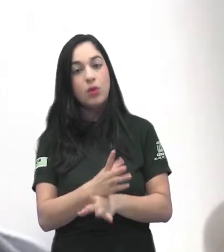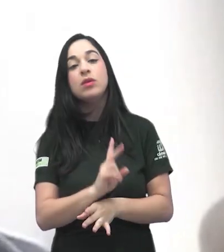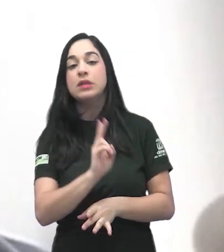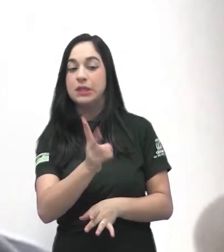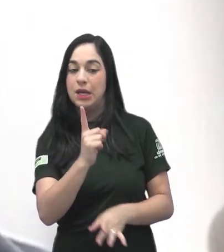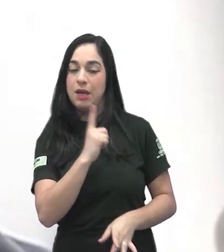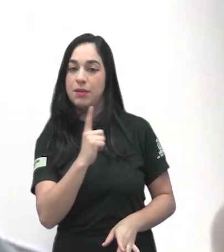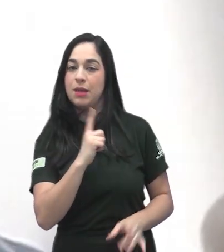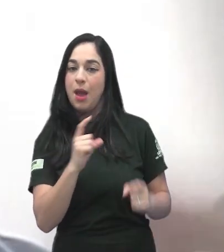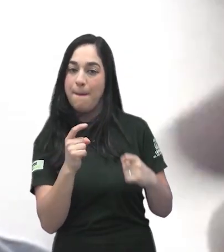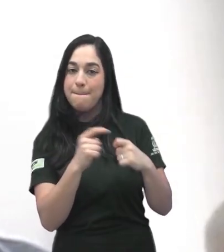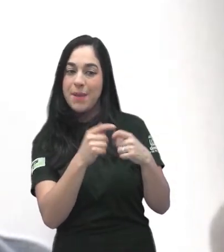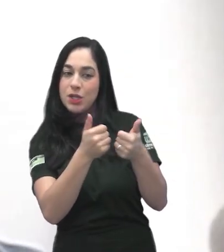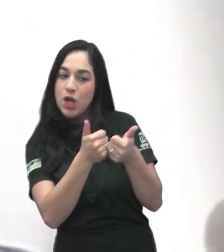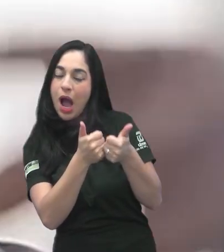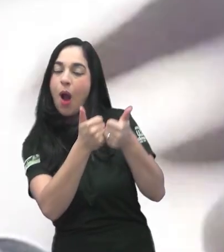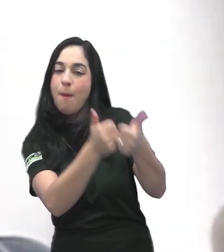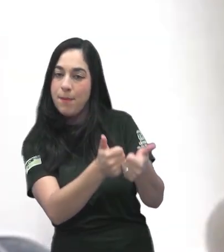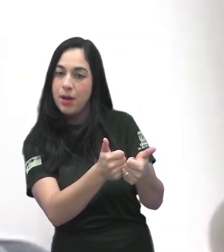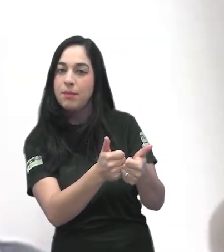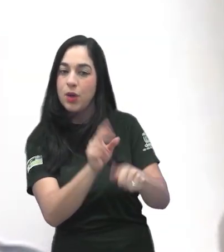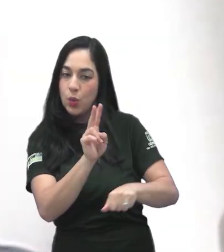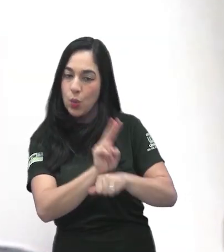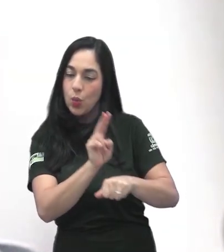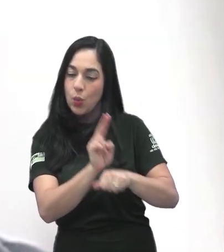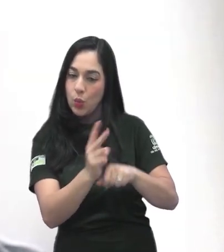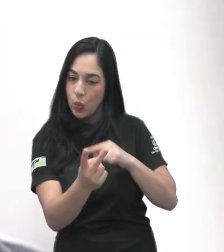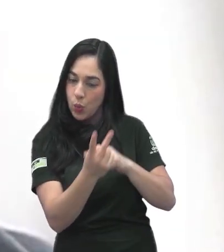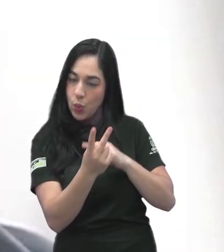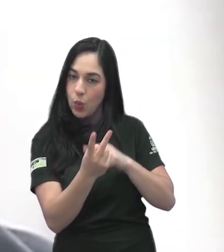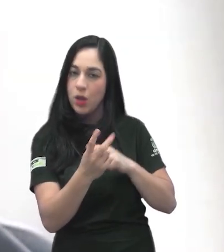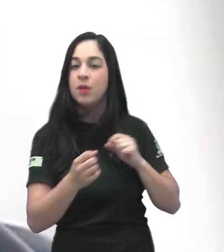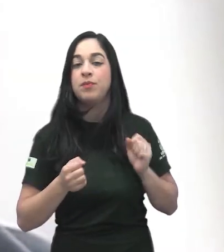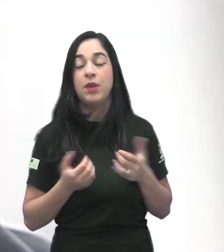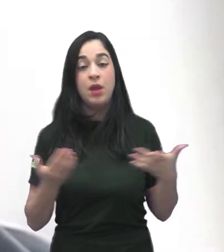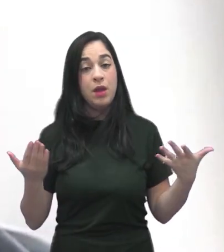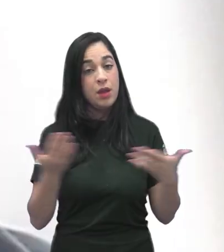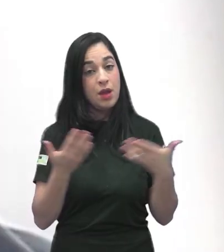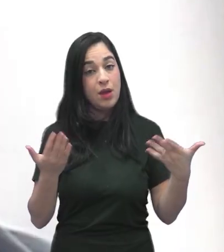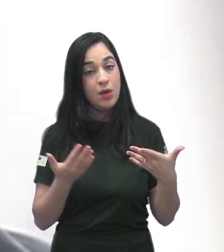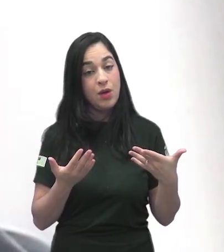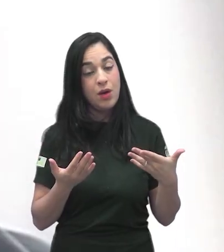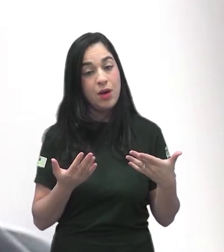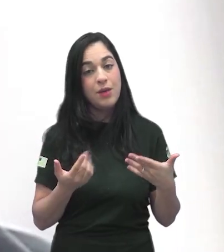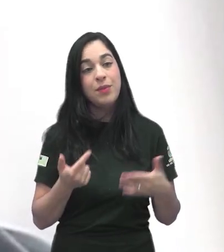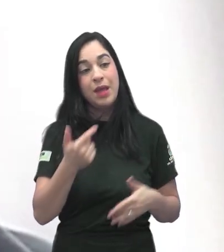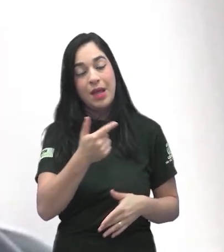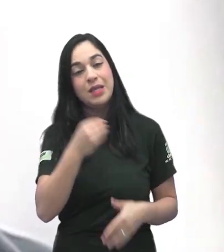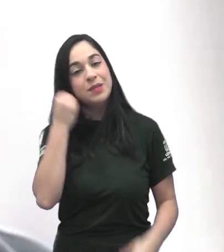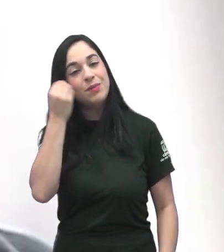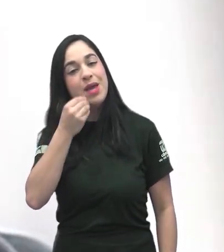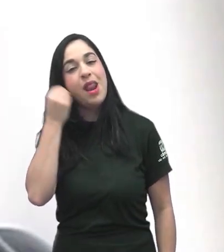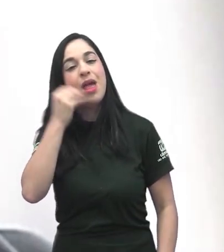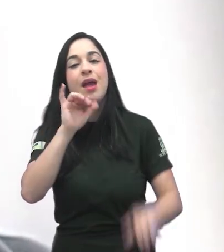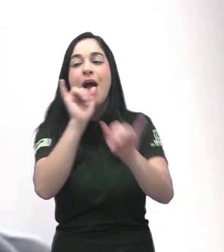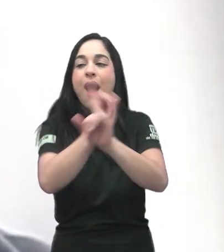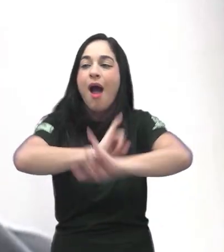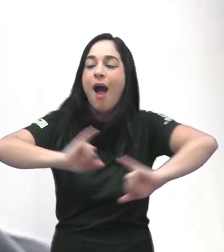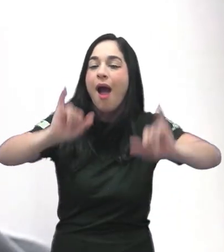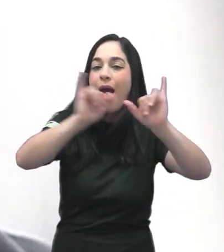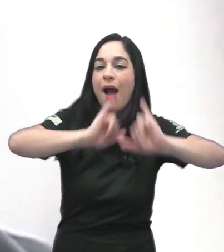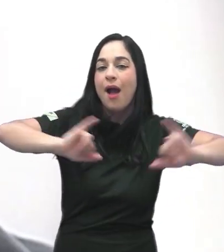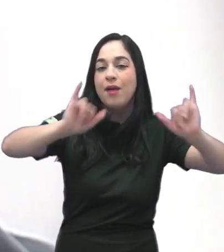rotina e segue com o acompanhamento médico e os cuidados necessários. Agora, ele faz questão de compartilhar a